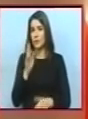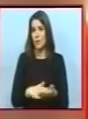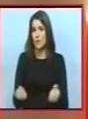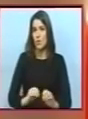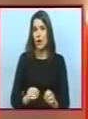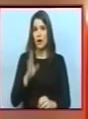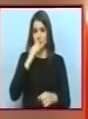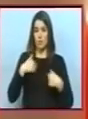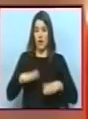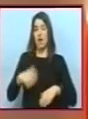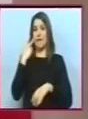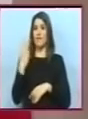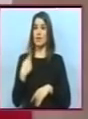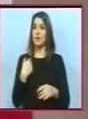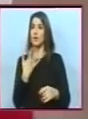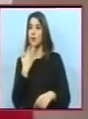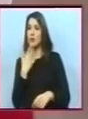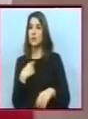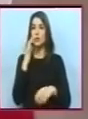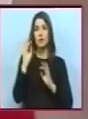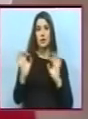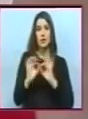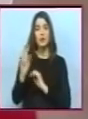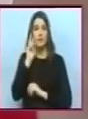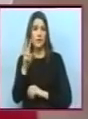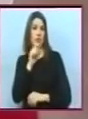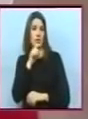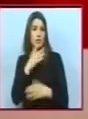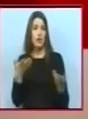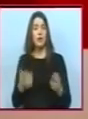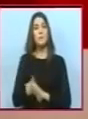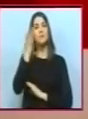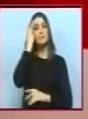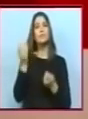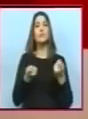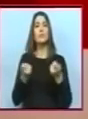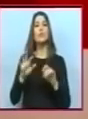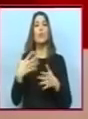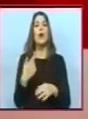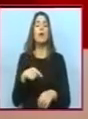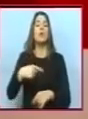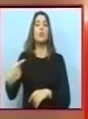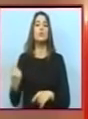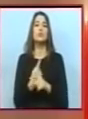mais fácil de organizar as coisas. Além dessa facilidade em organizar as coisas, quais são as outras mais-valias?